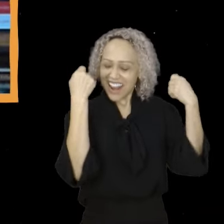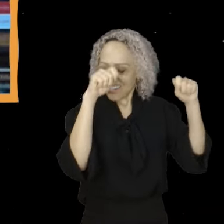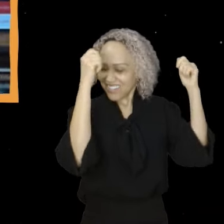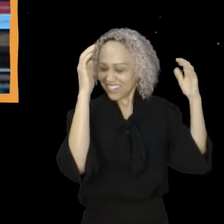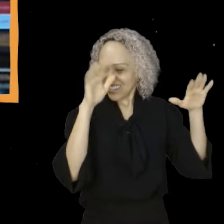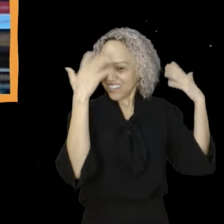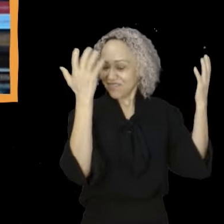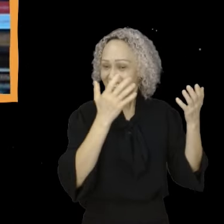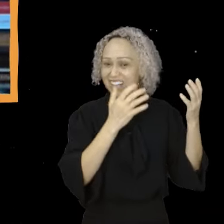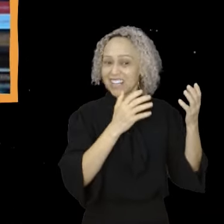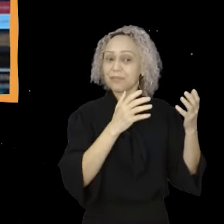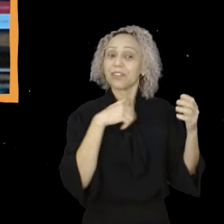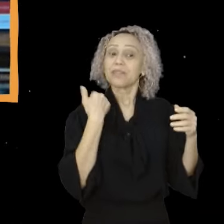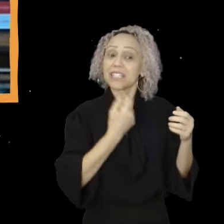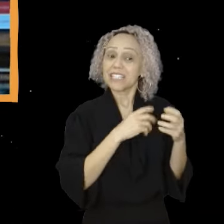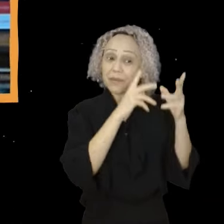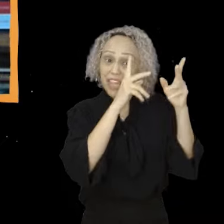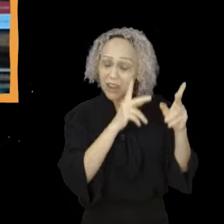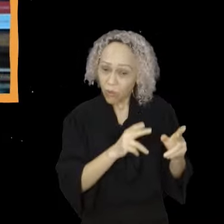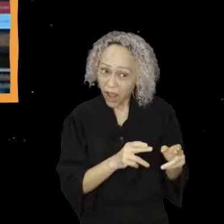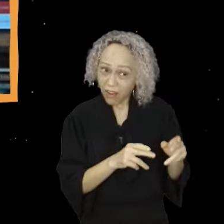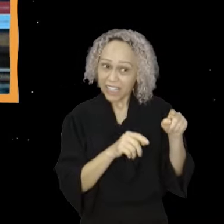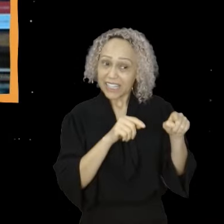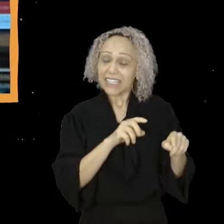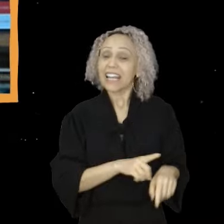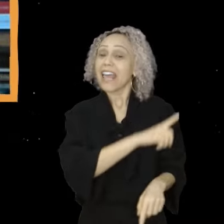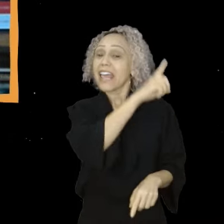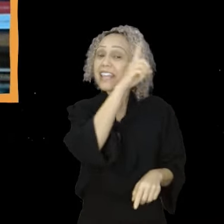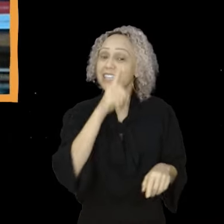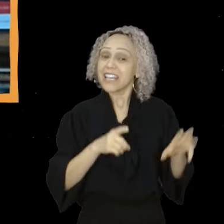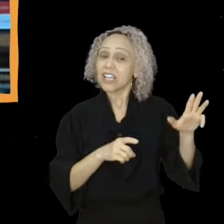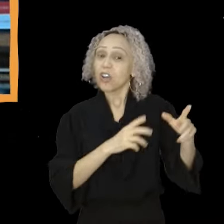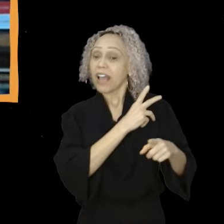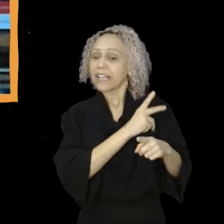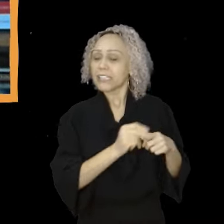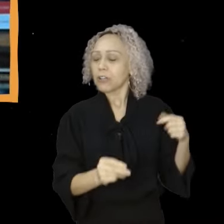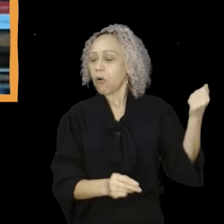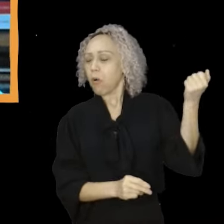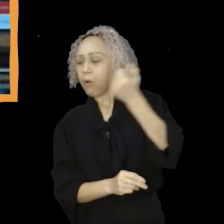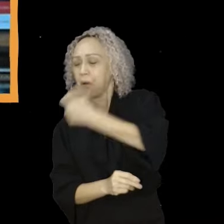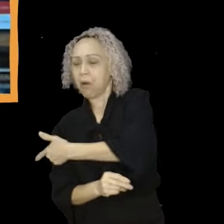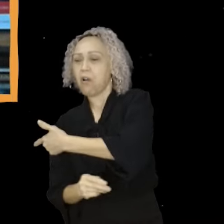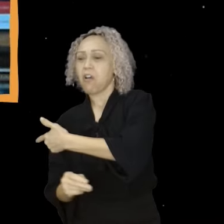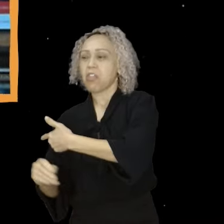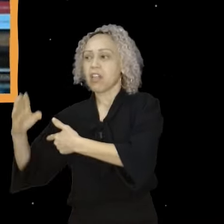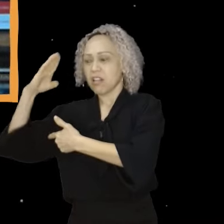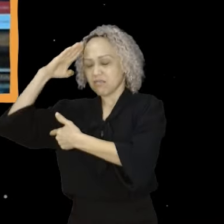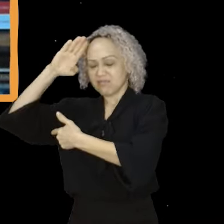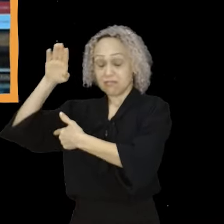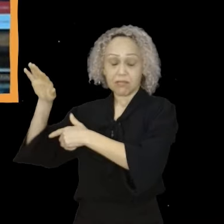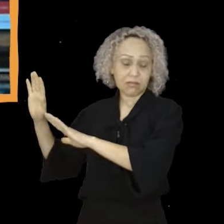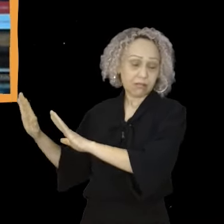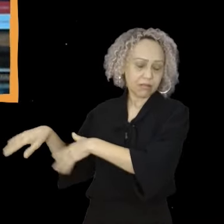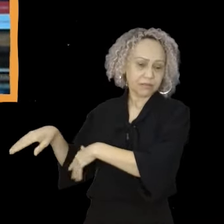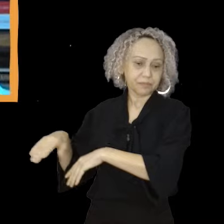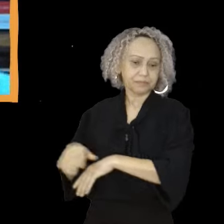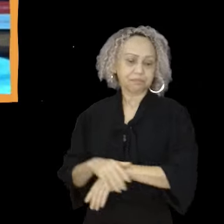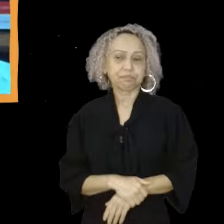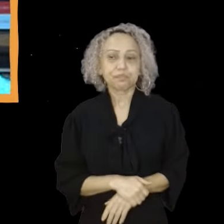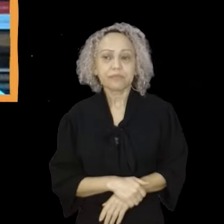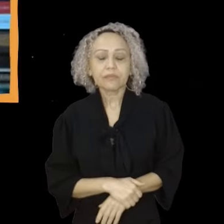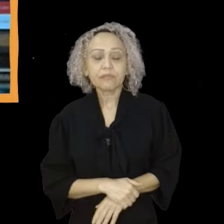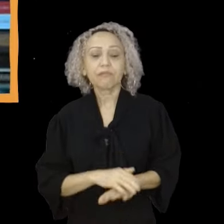Brasil. Eu acho que vale a pena a gente fazer política como um exercício de emancipação, como exercício